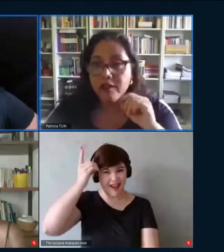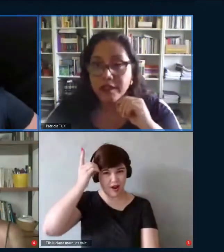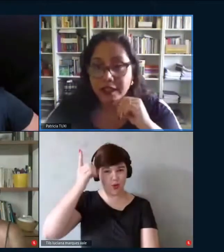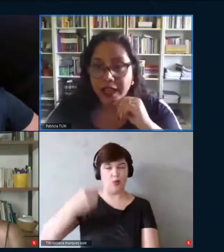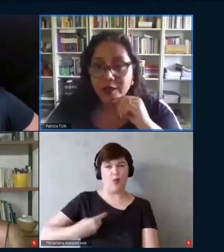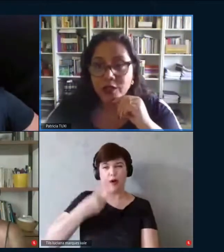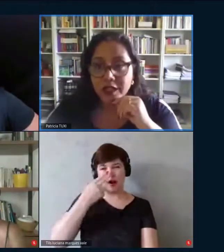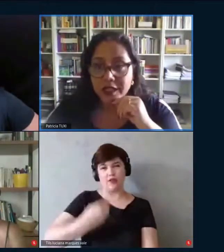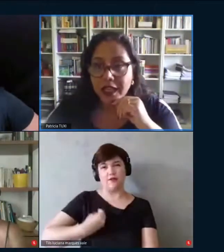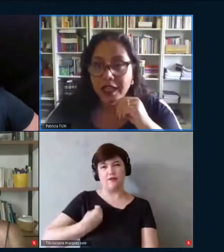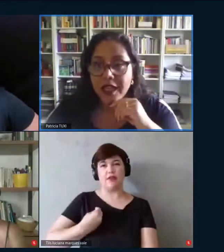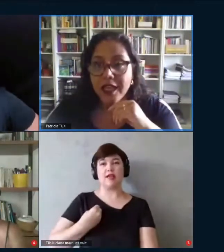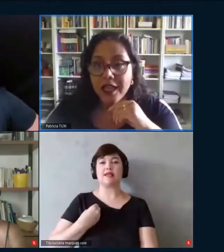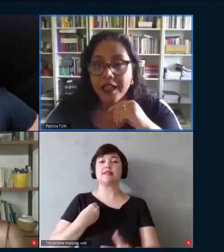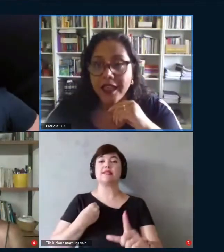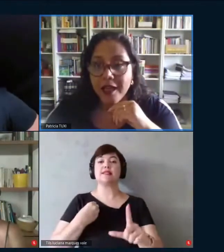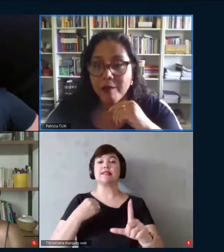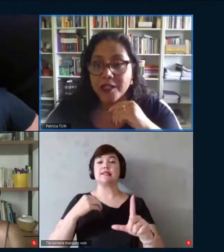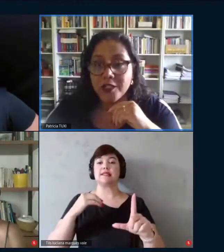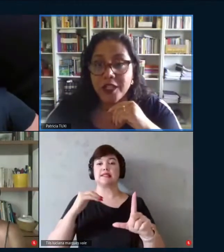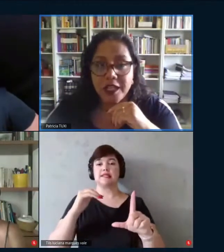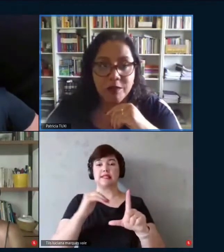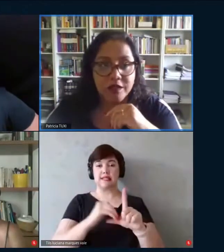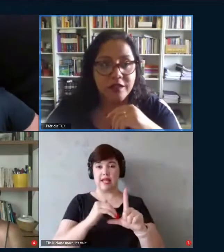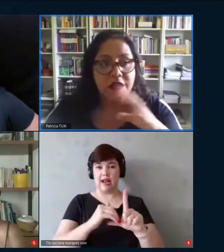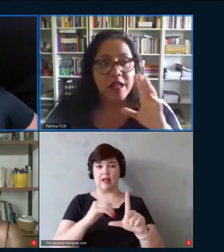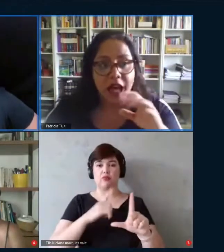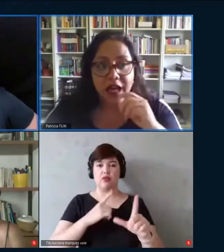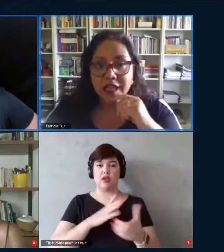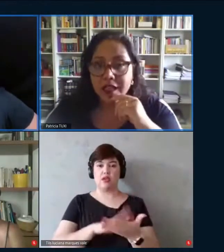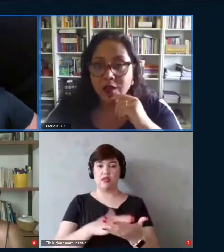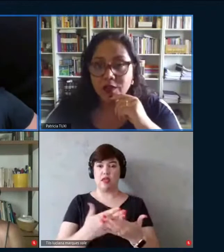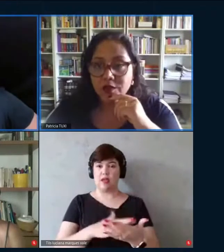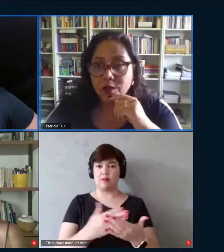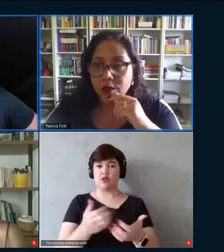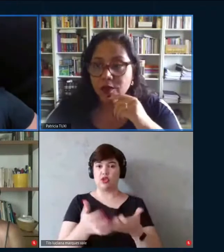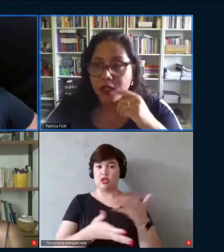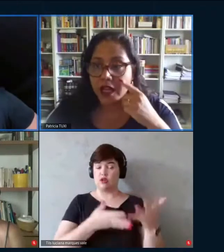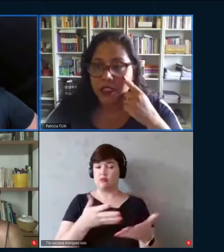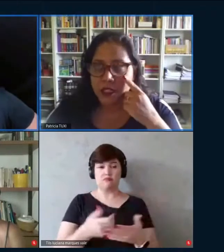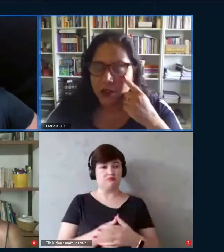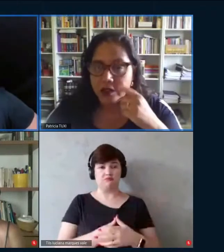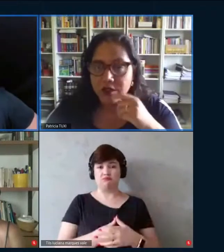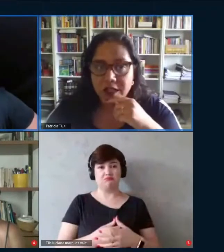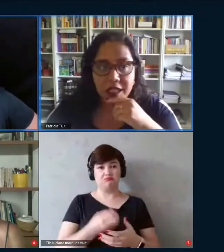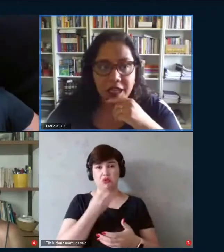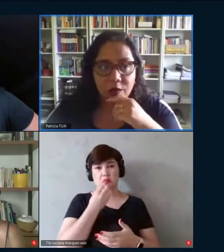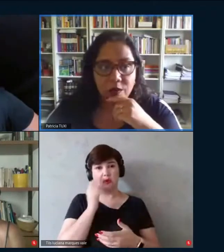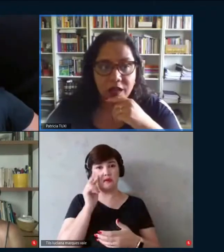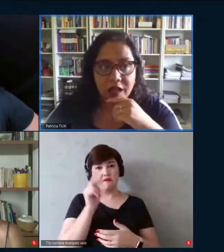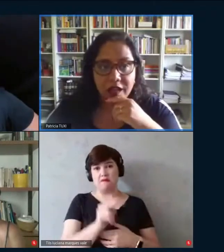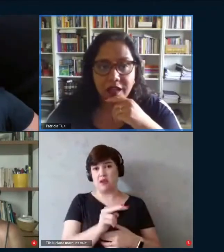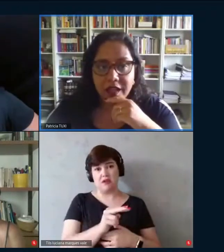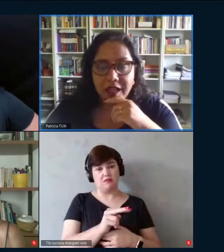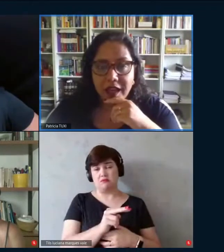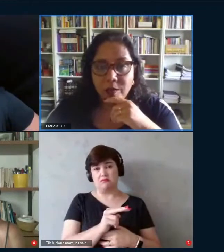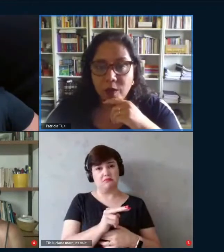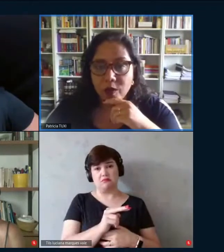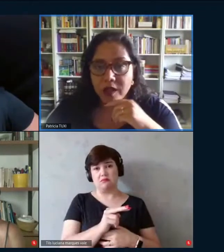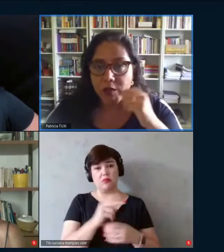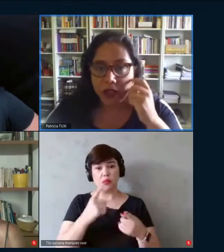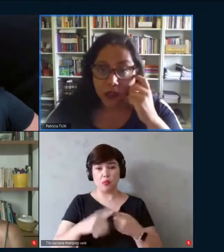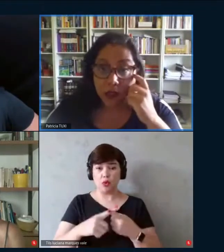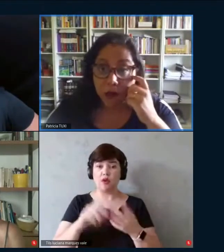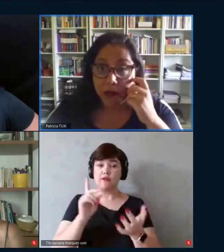que agora a TV Senado já tem intérprete de Libras. Ainda não tive oportunidade, então, de ver, Daniel, porque